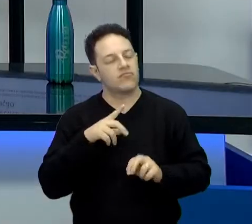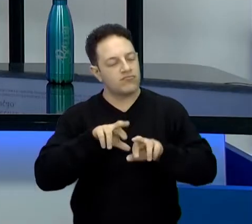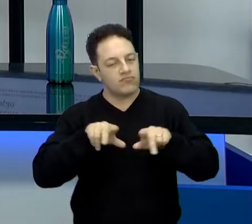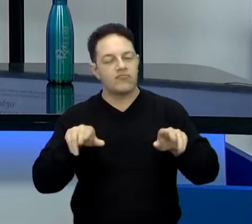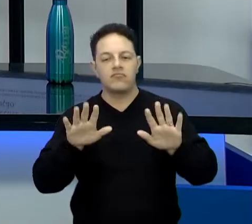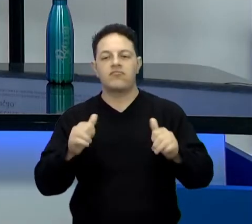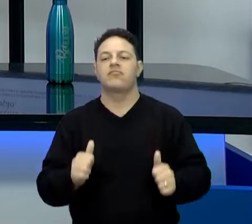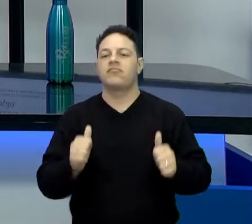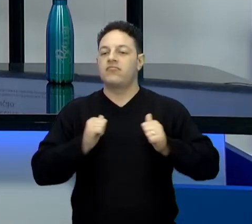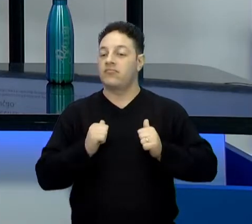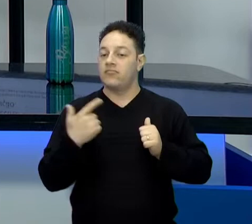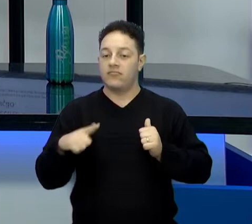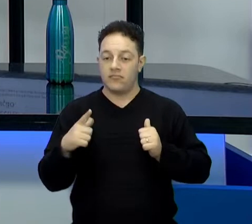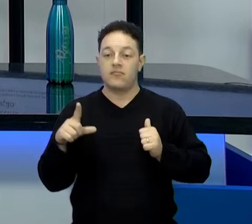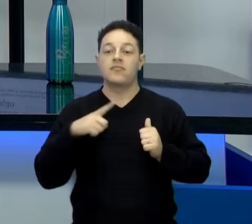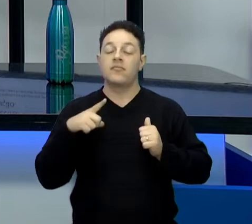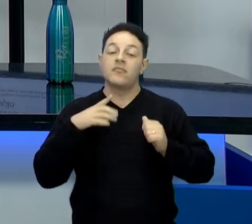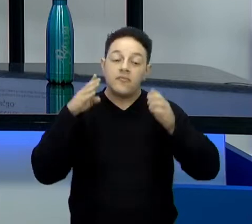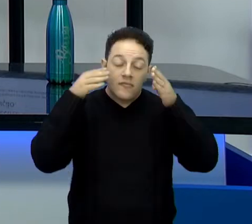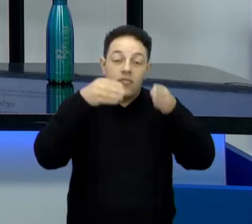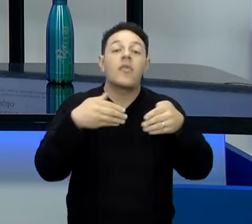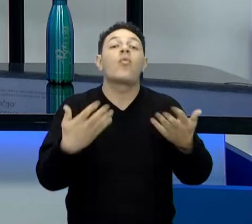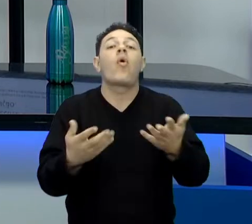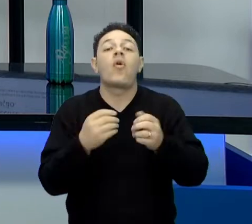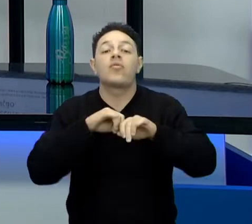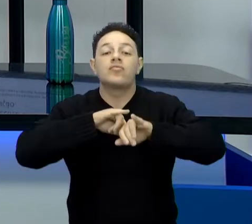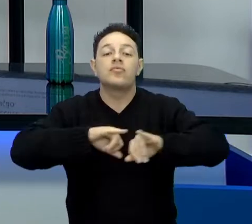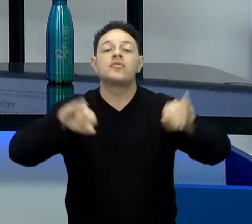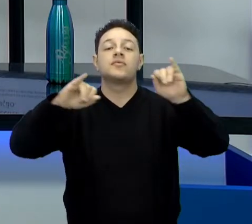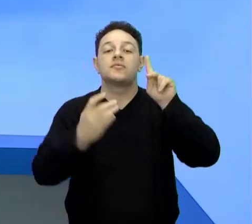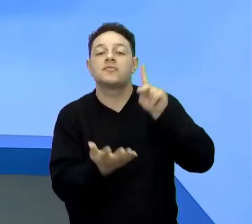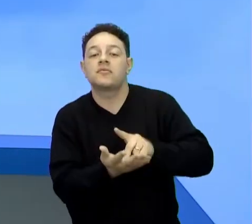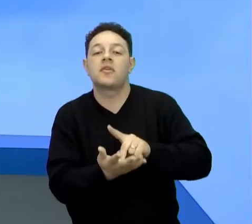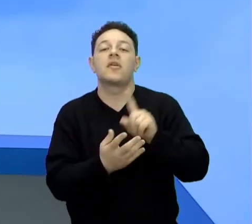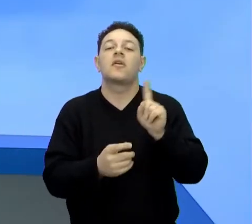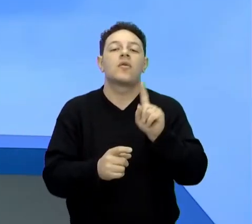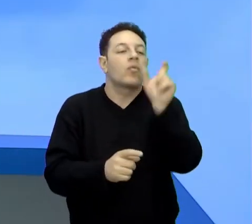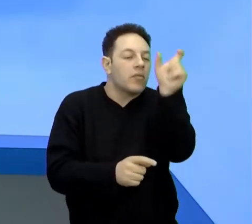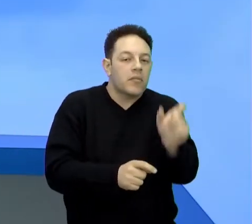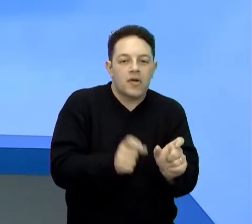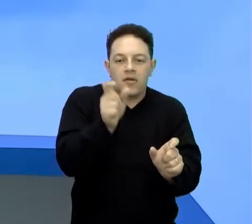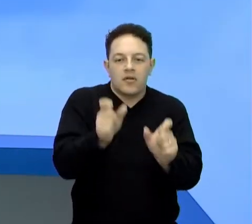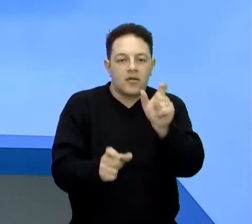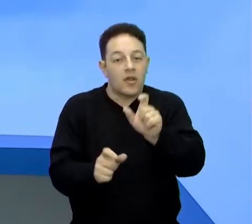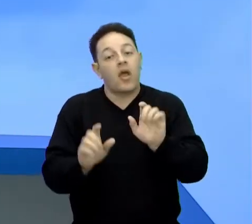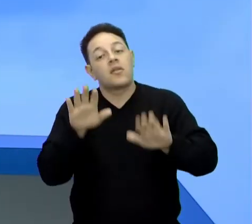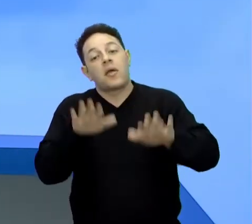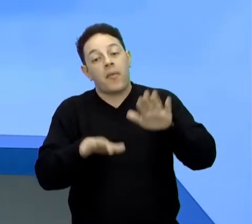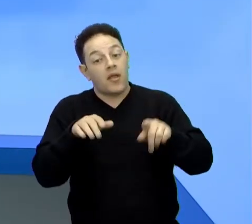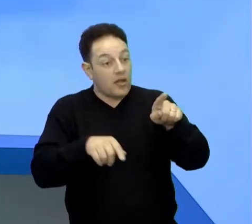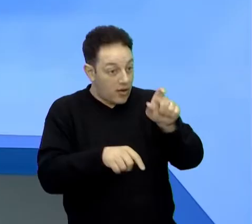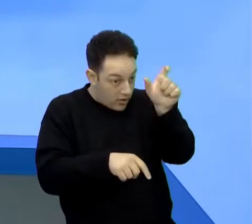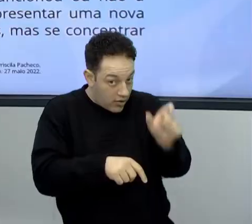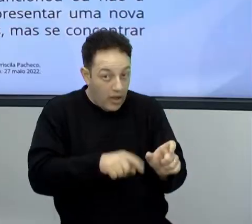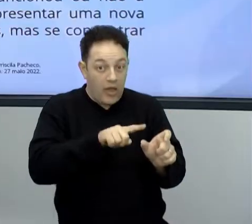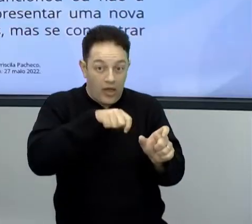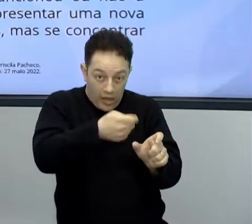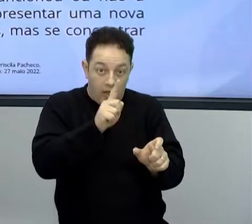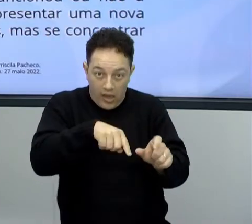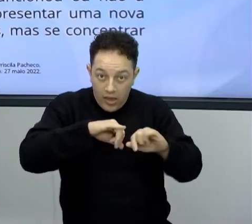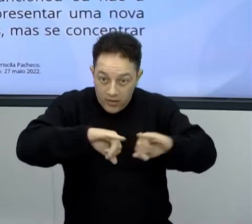aí é o foco na notícia, né? O foco no fato, não nos personagens, a menos que eles sejam a notícia, né?